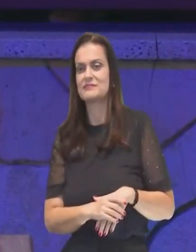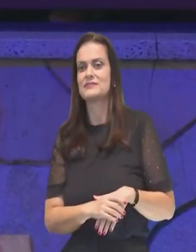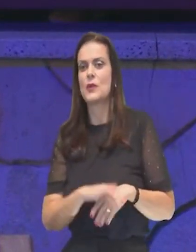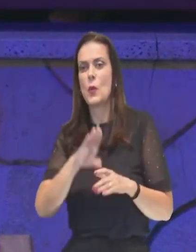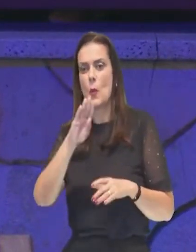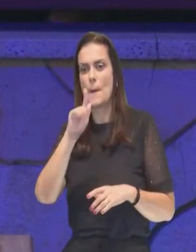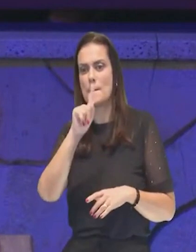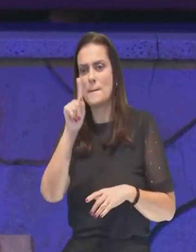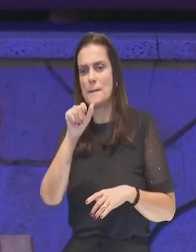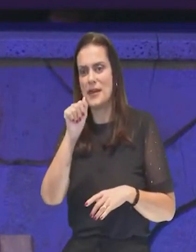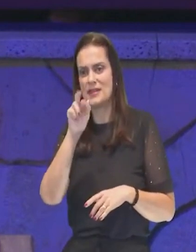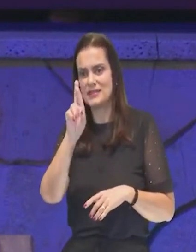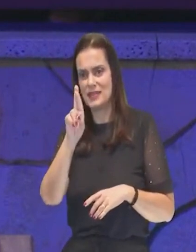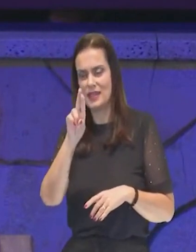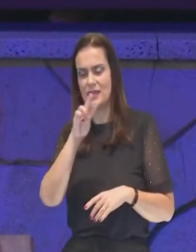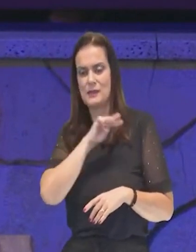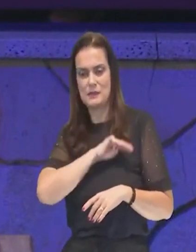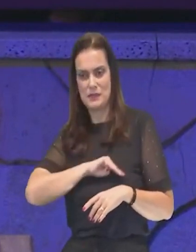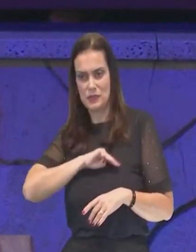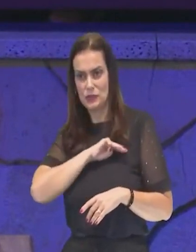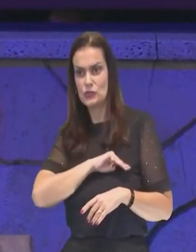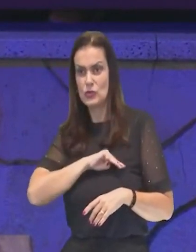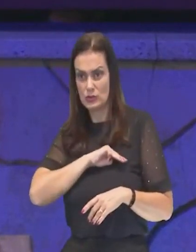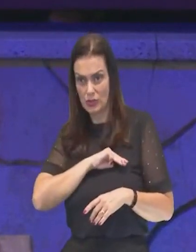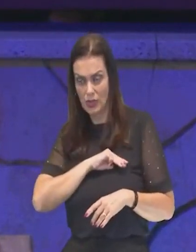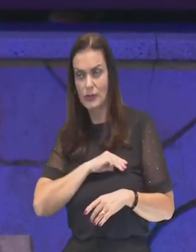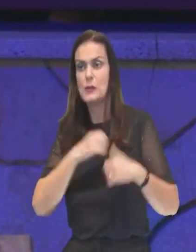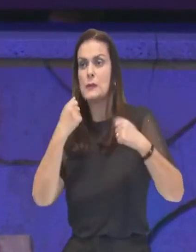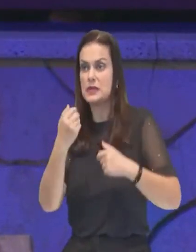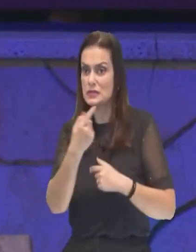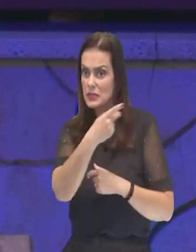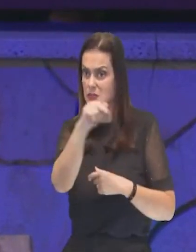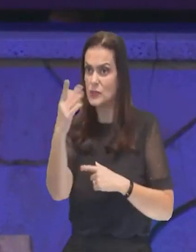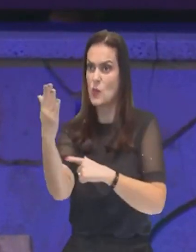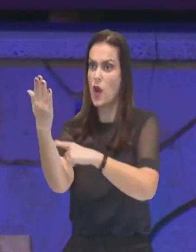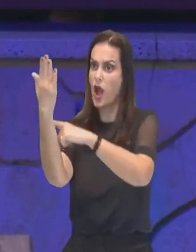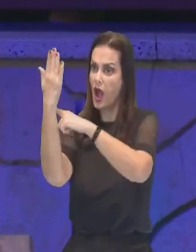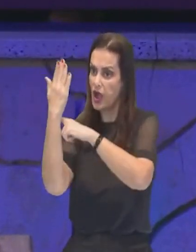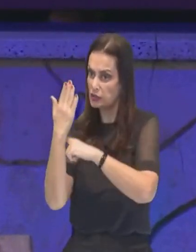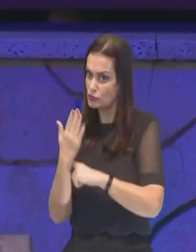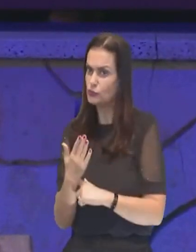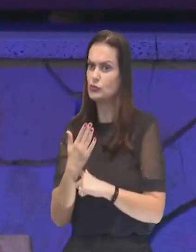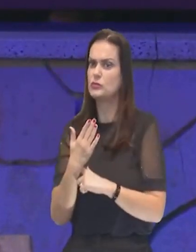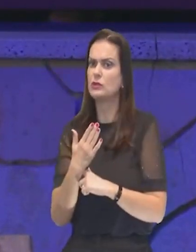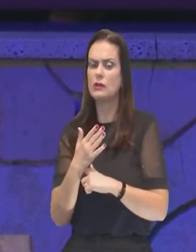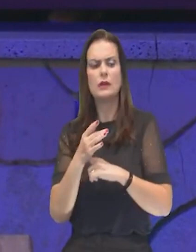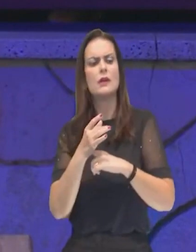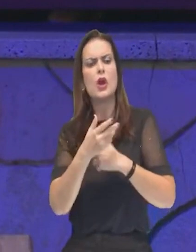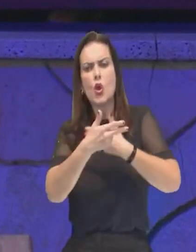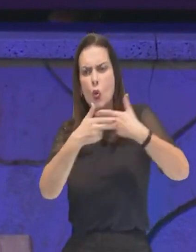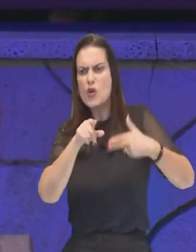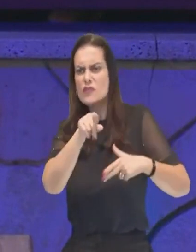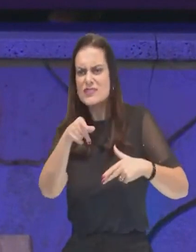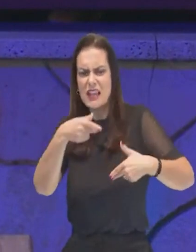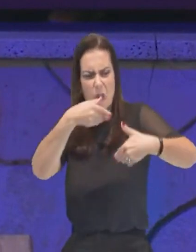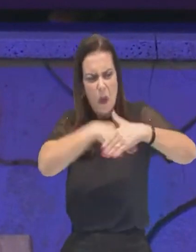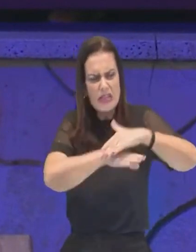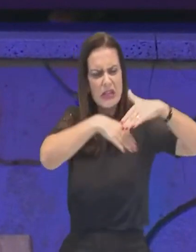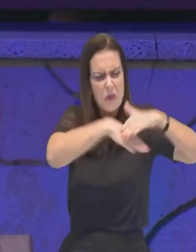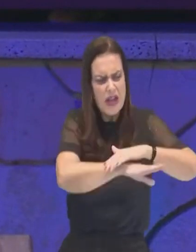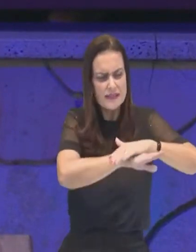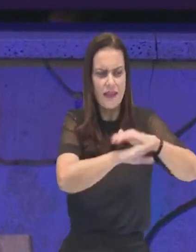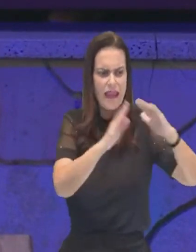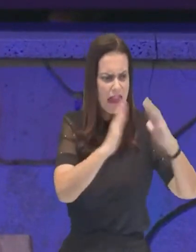bazar missionário da MMCM, contamos com sua preciosa ajuda e do despreendimento dos irmãos e amigos para doações de